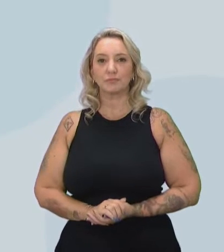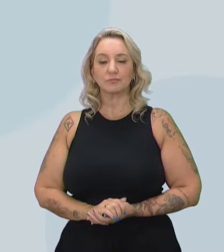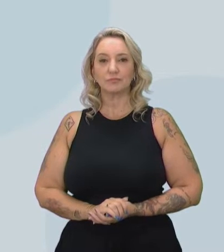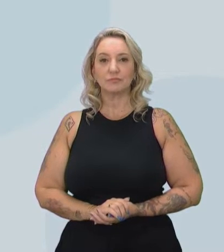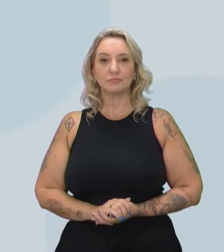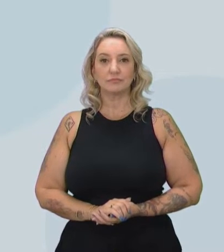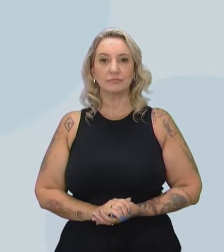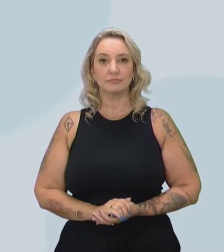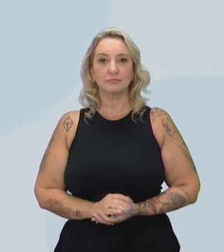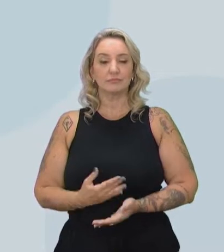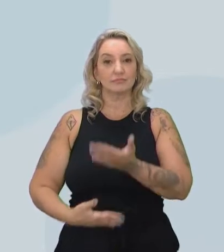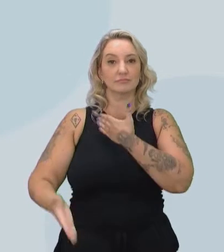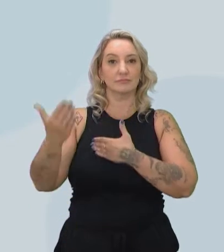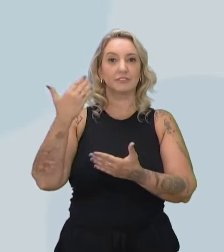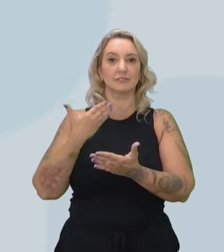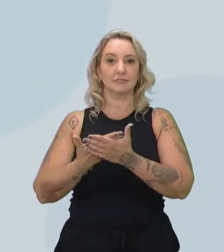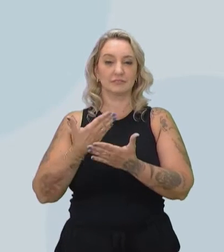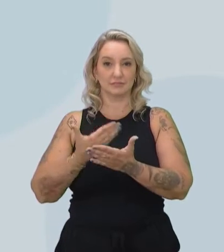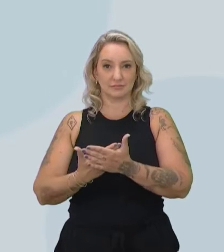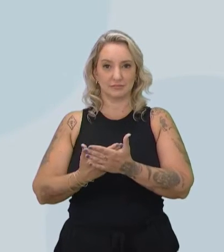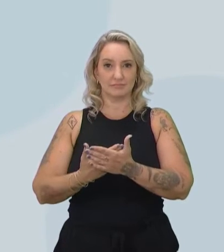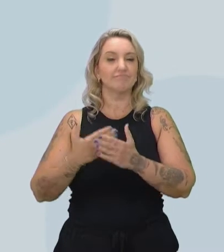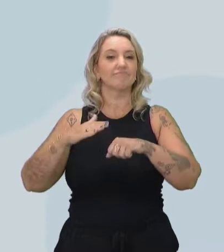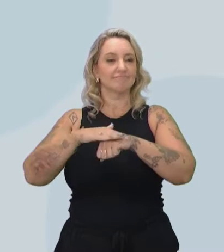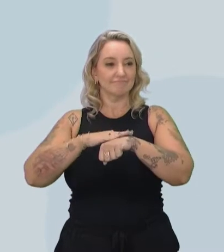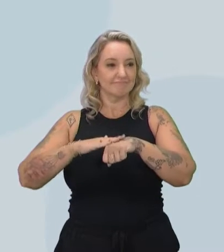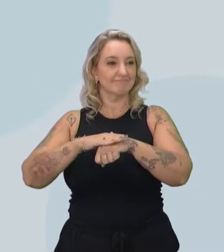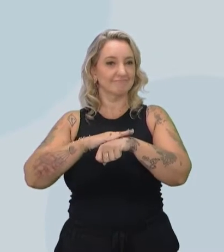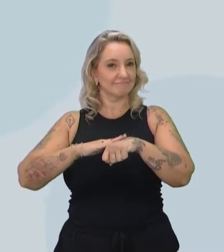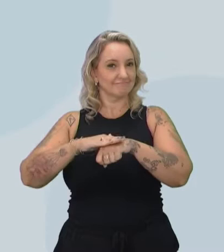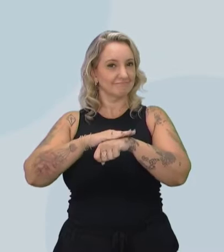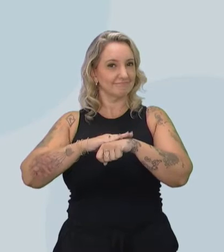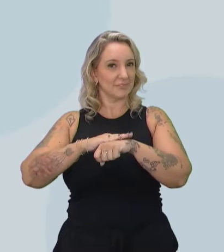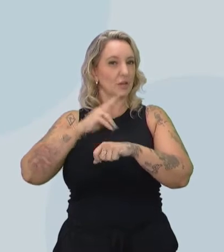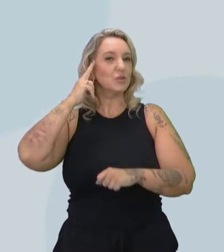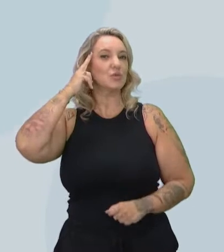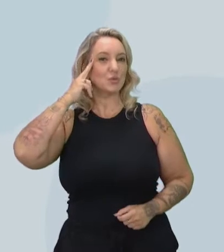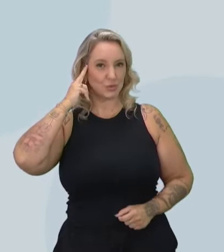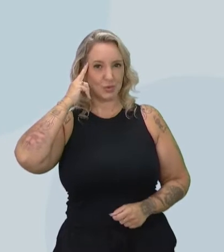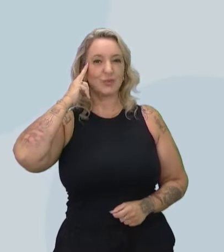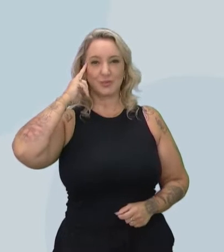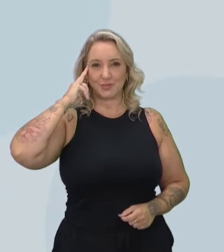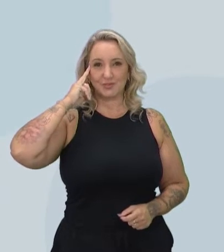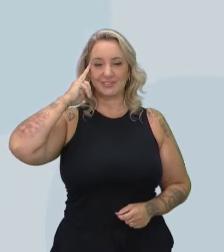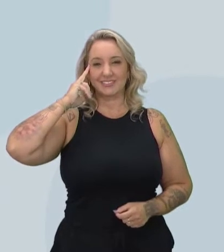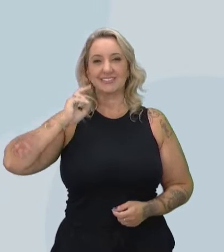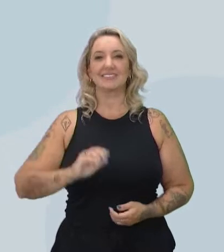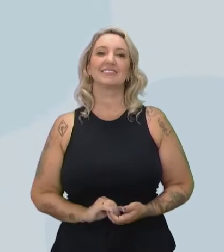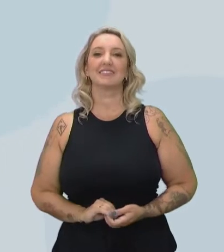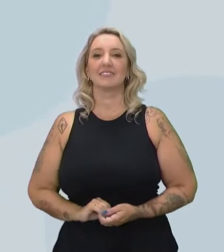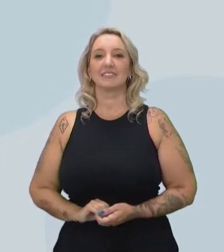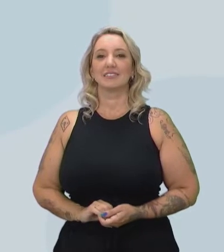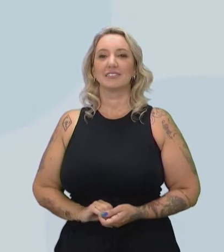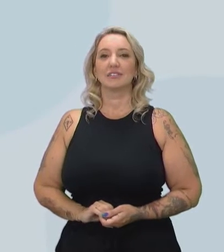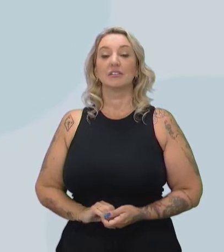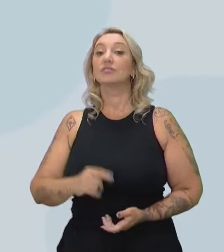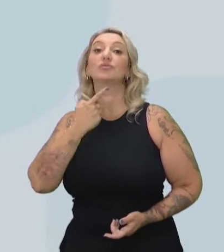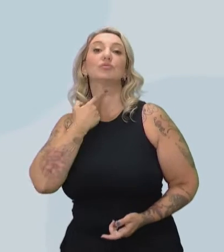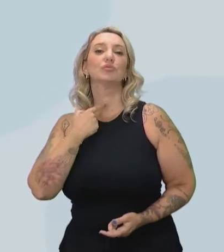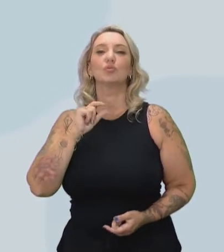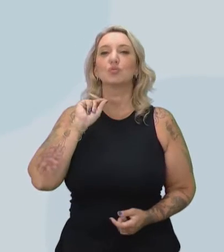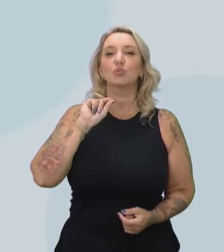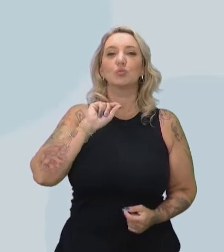Então, retomando as aulas anteriores, que a gente falou bastante do sonho, o que eu